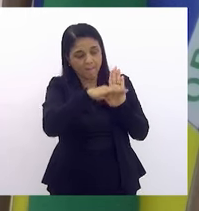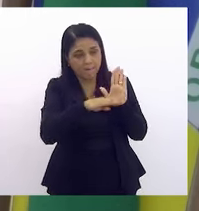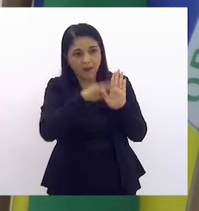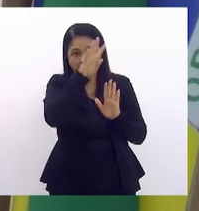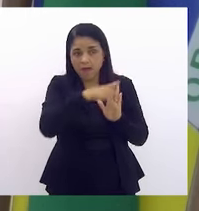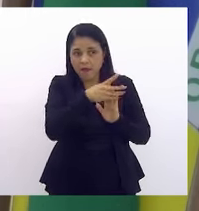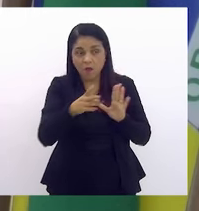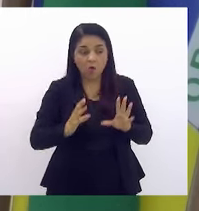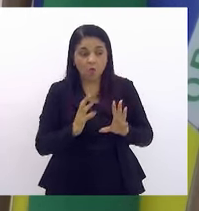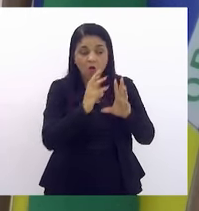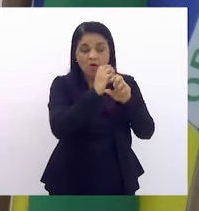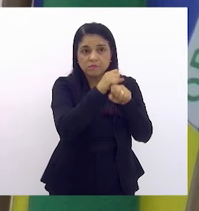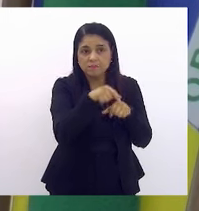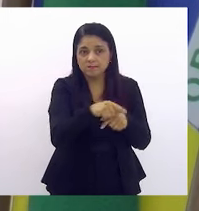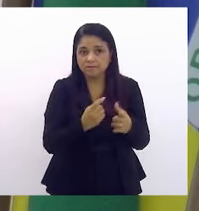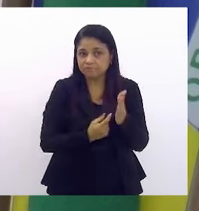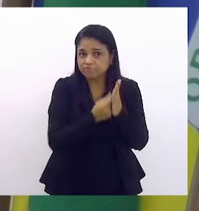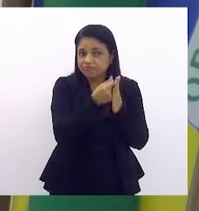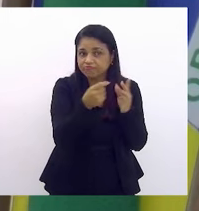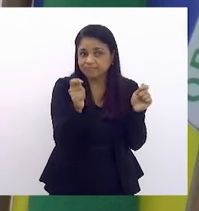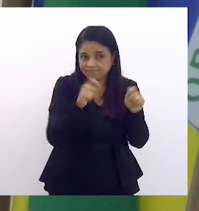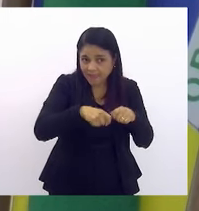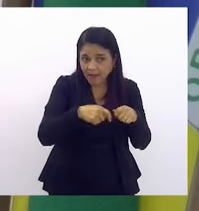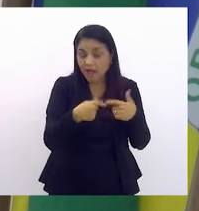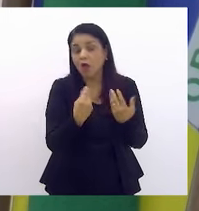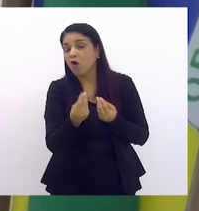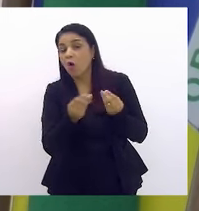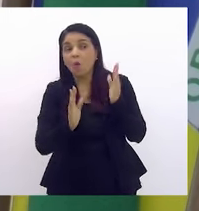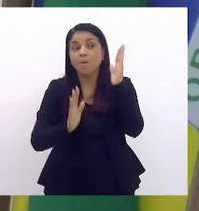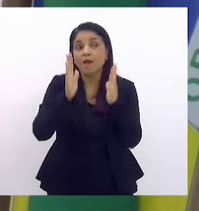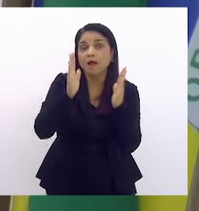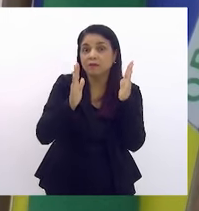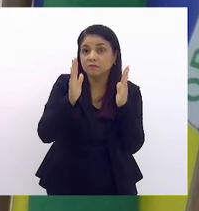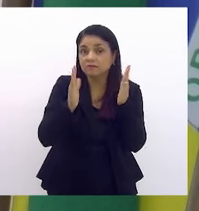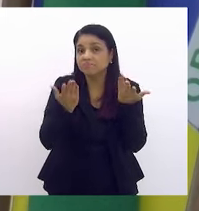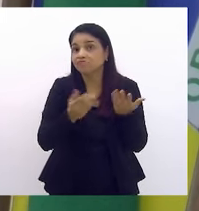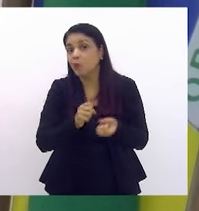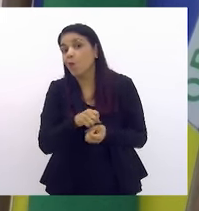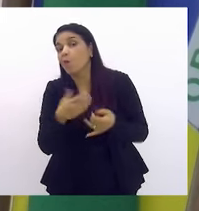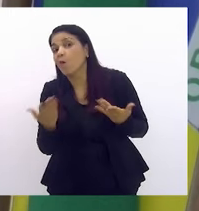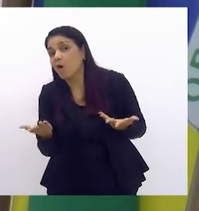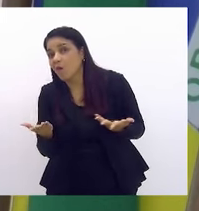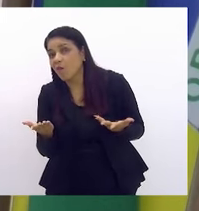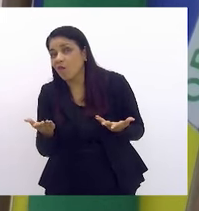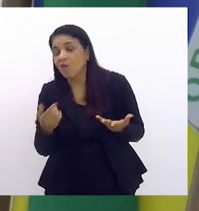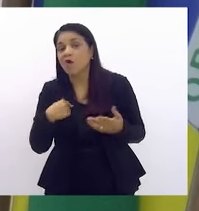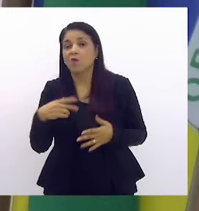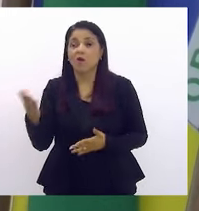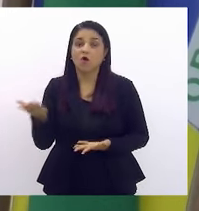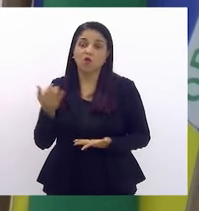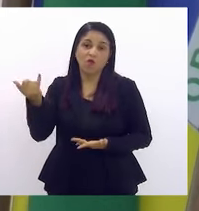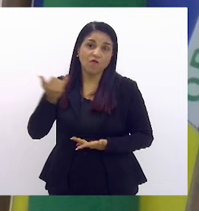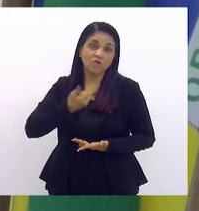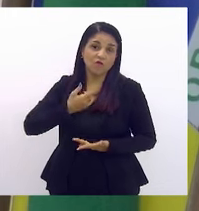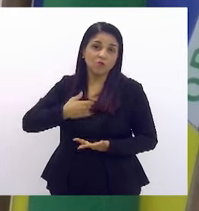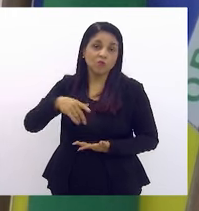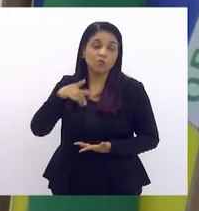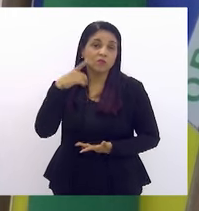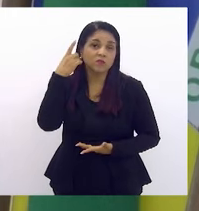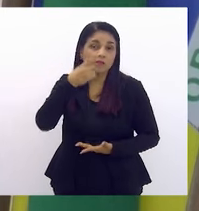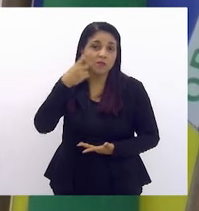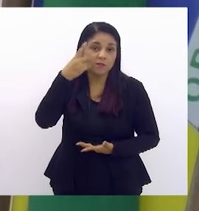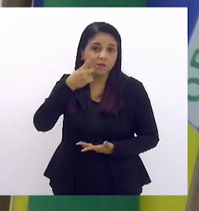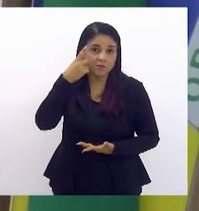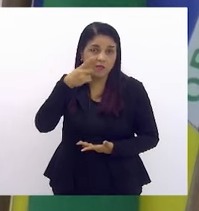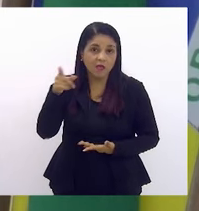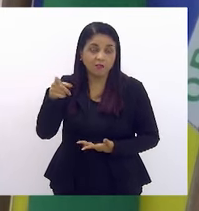está sendo feita, como é que ela está feita, qual é o prazo. Né? Eu acabei de ouvir o deputado falando 2028 para o saneamento